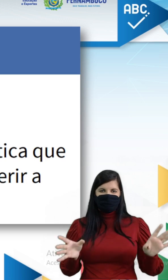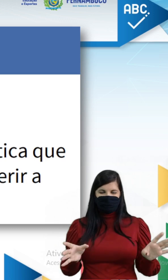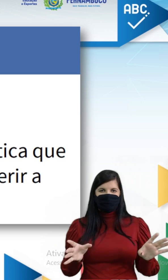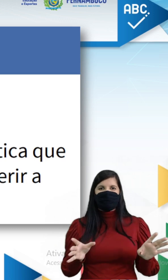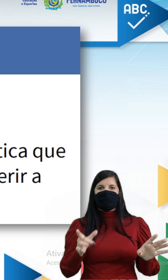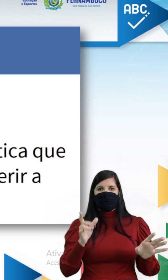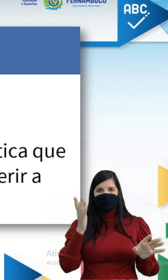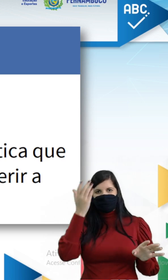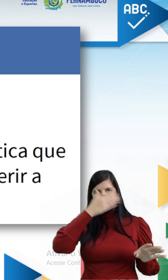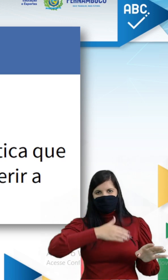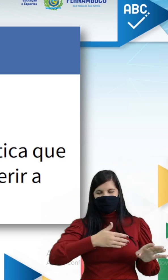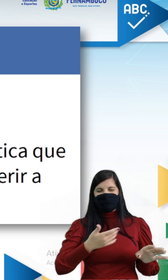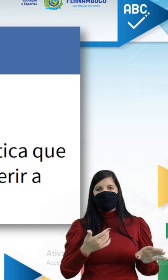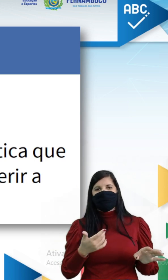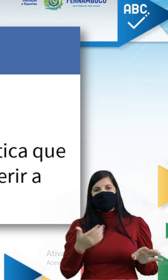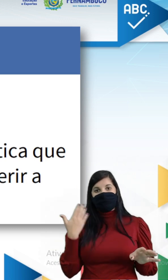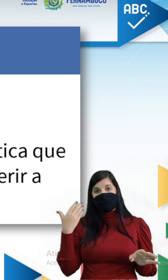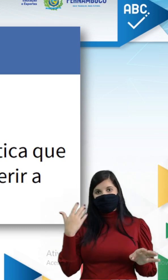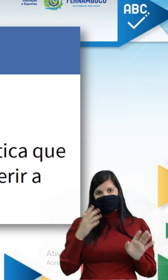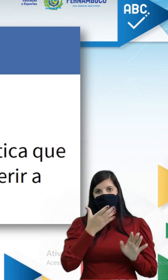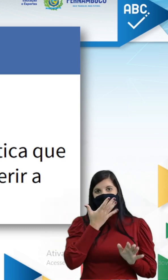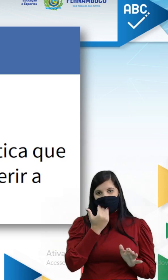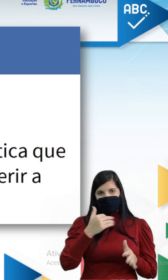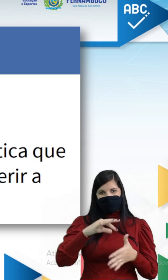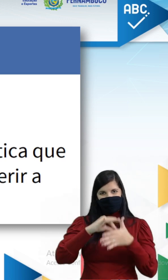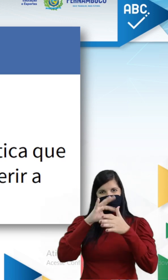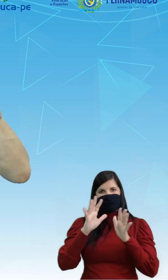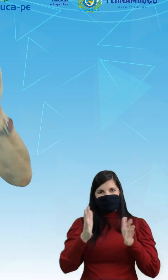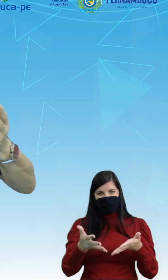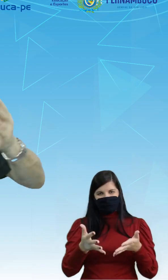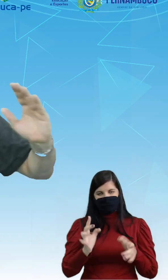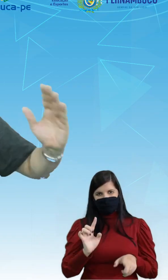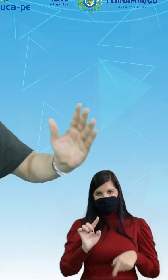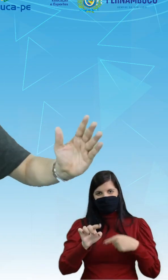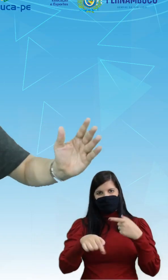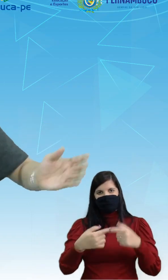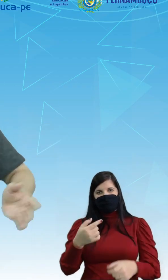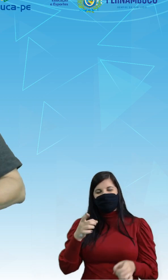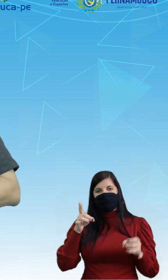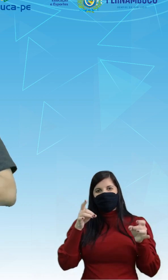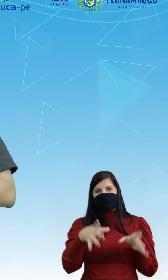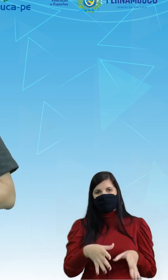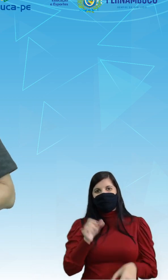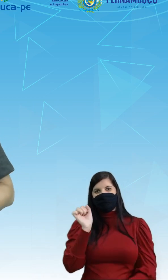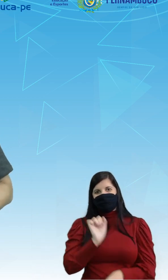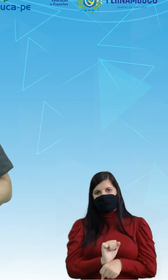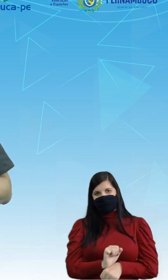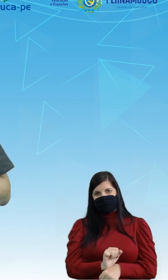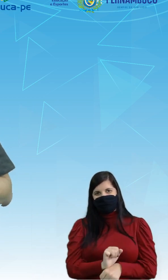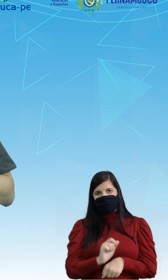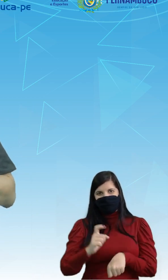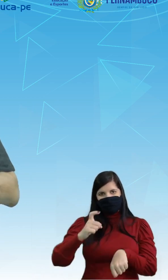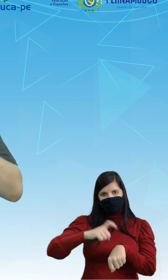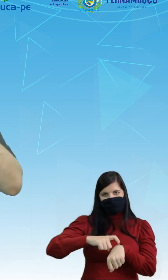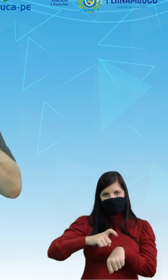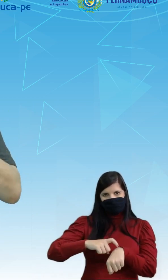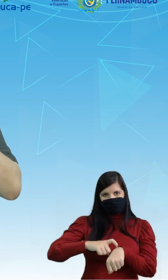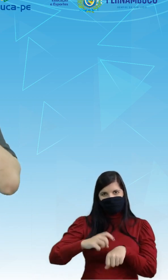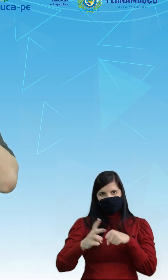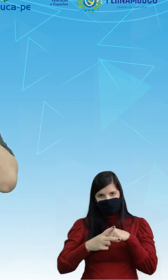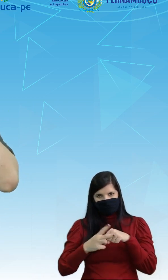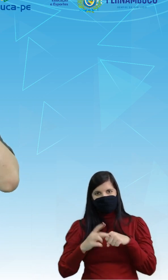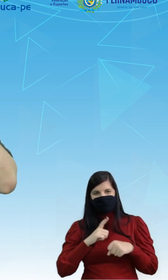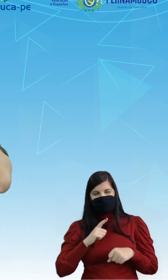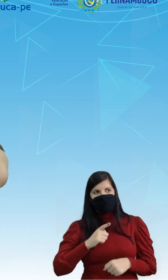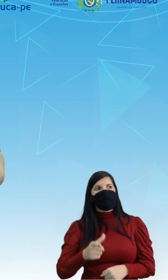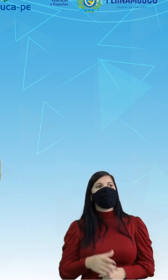está mostrando que ela fazia essa ação anteriormente. Pronto, o verbo e o tempo verbal. Vamos outra, acompanhando